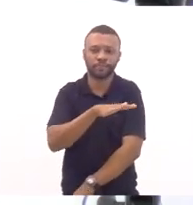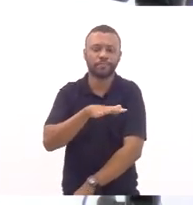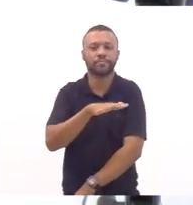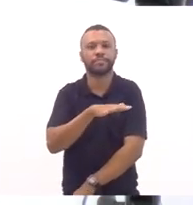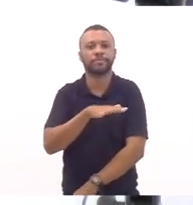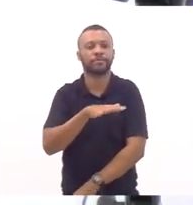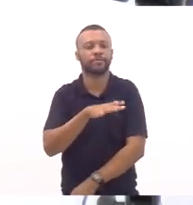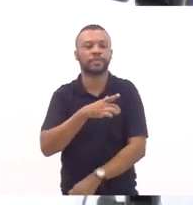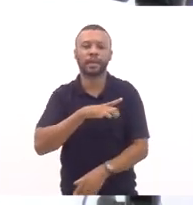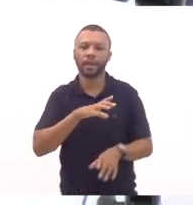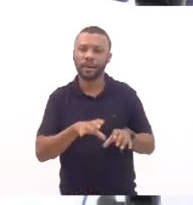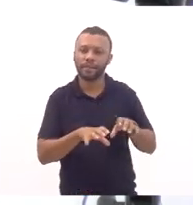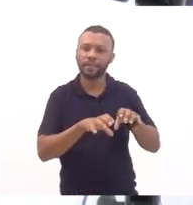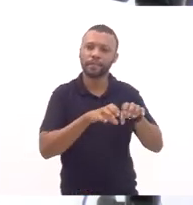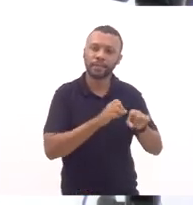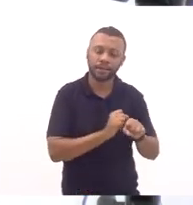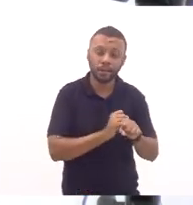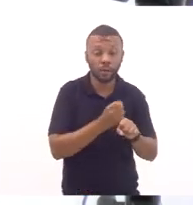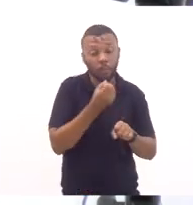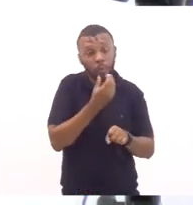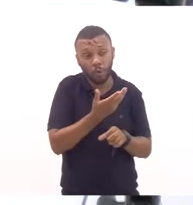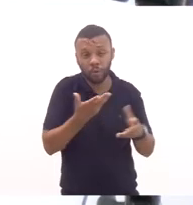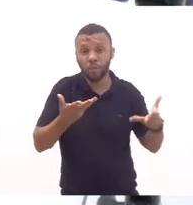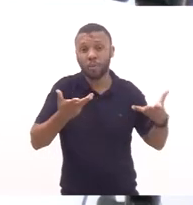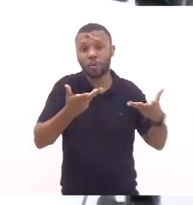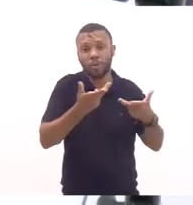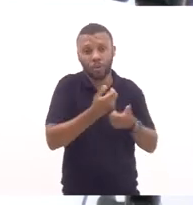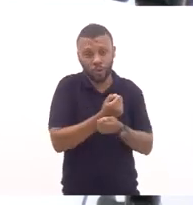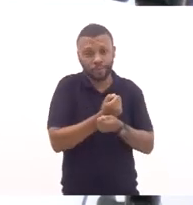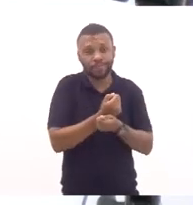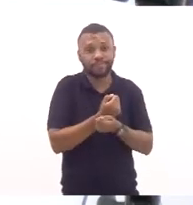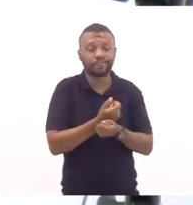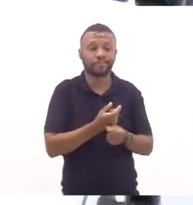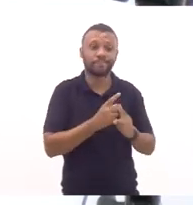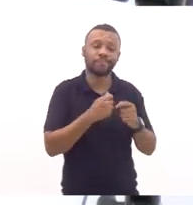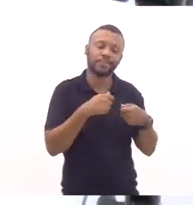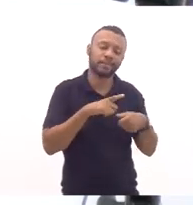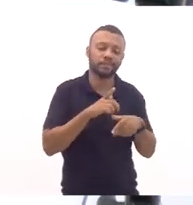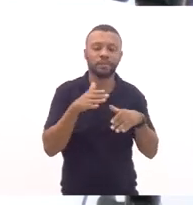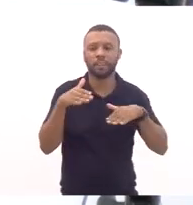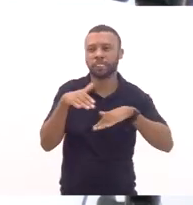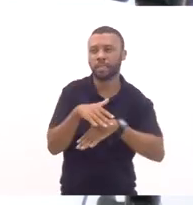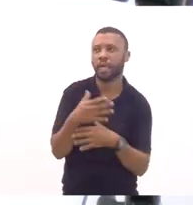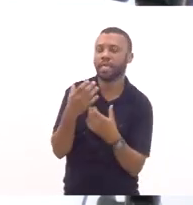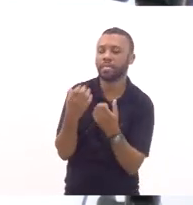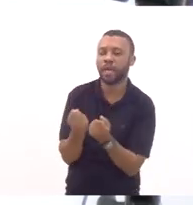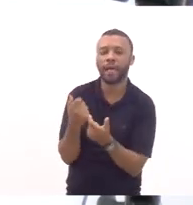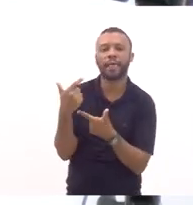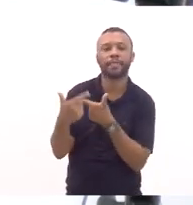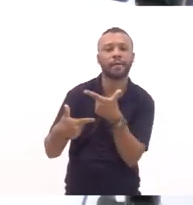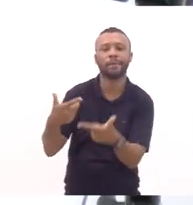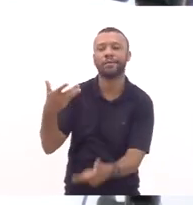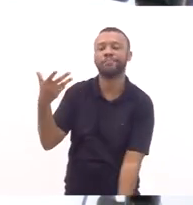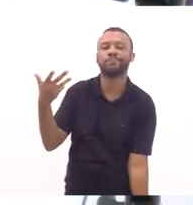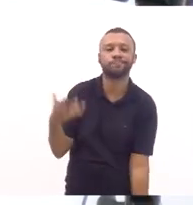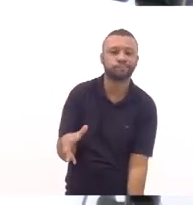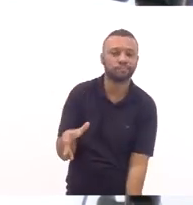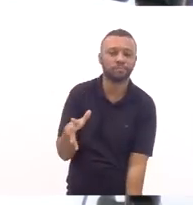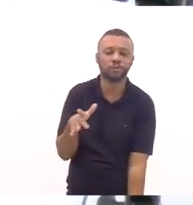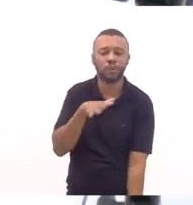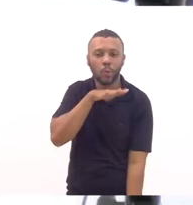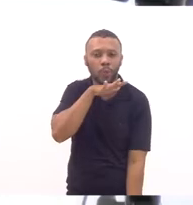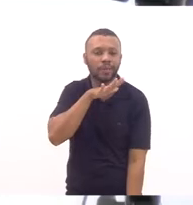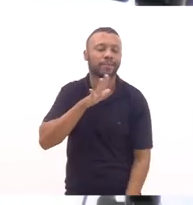de formação, com boas formações até, tendo que se submeter a subempregos. E isso é muito ruim,